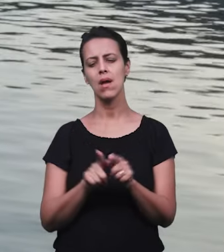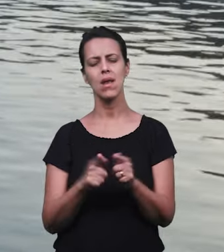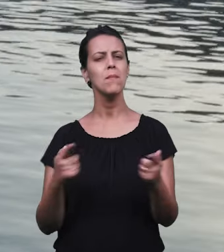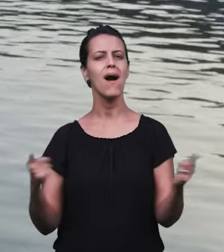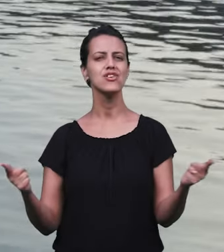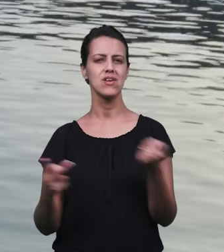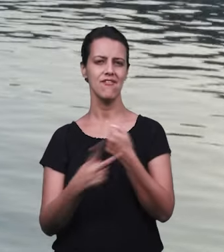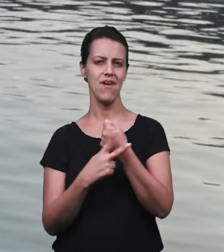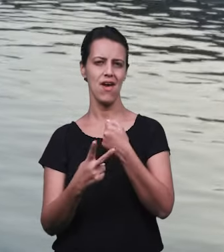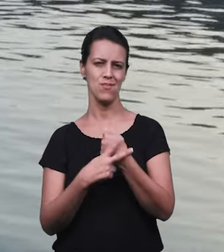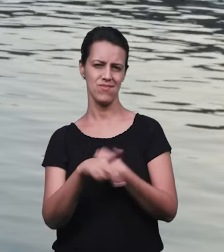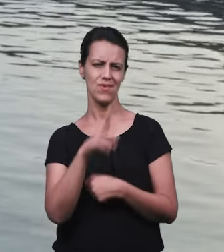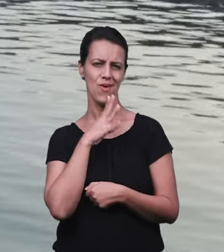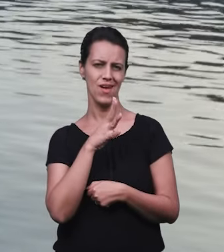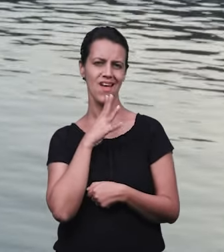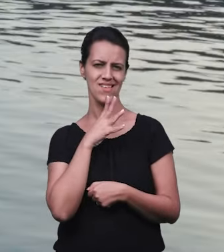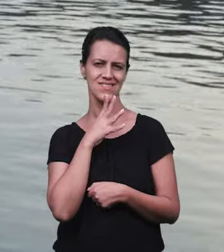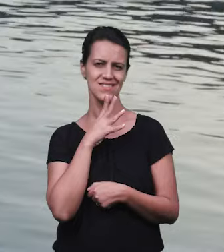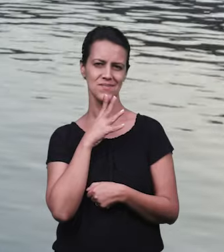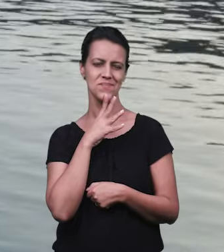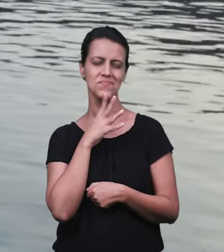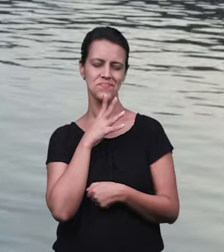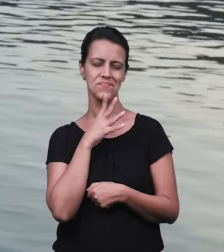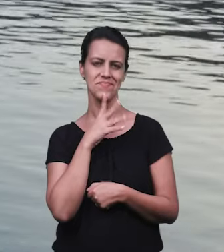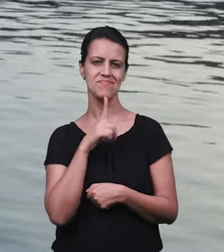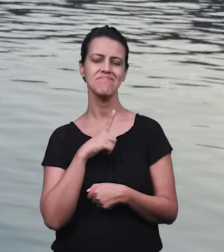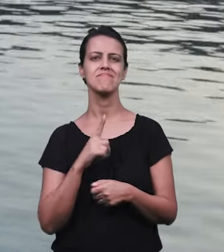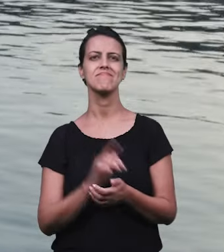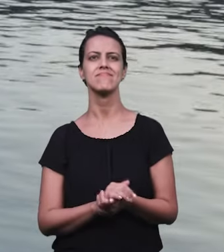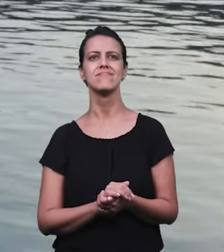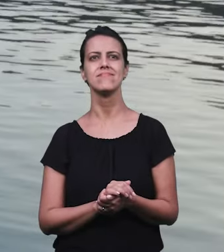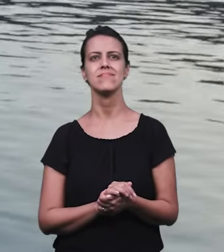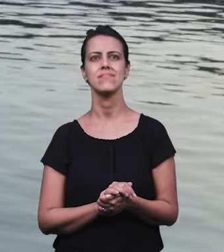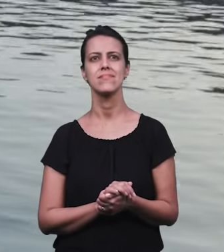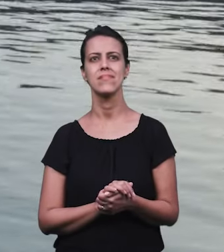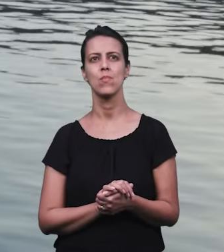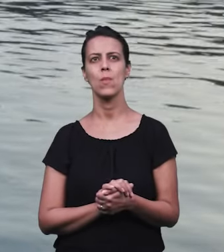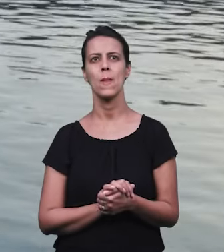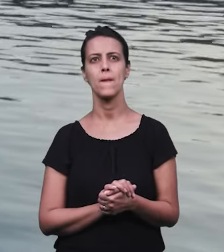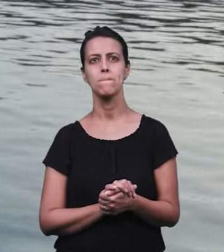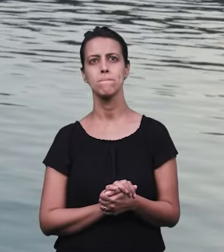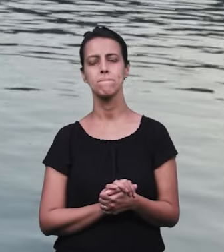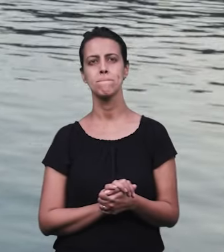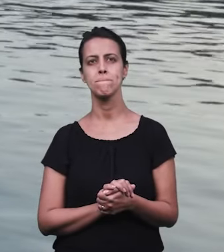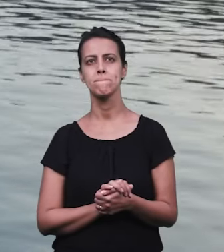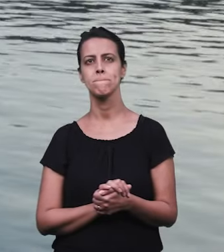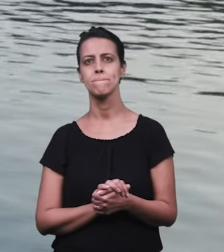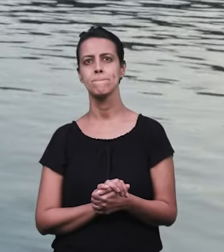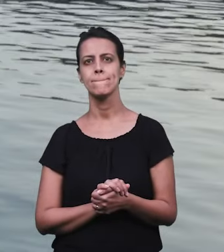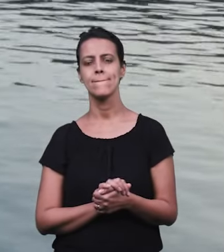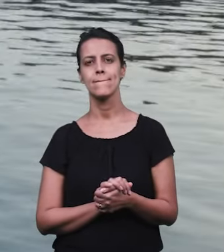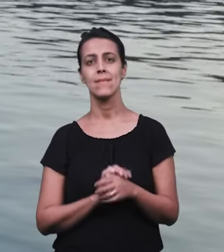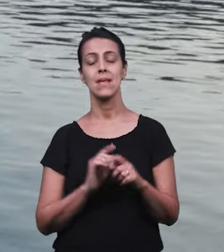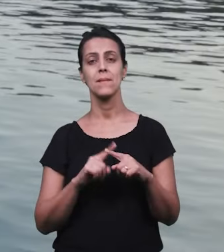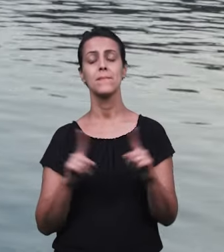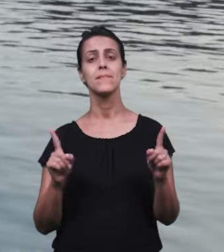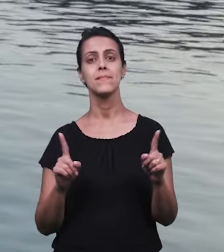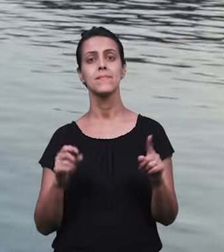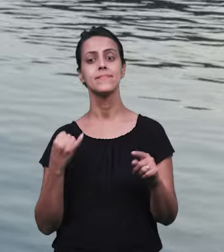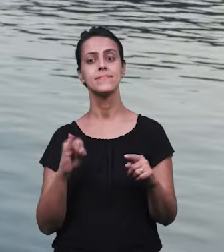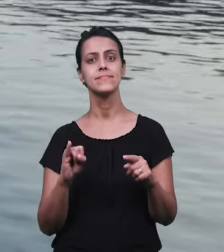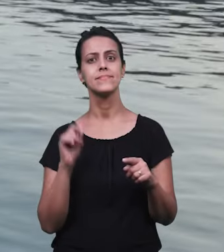gramatical, que tem, né, diversos componentes, né, do verbo, fazem parte do verbo. Mas quando você abre